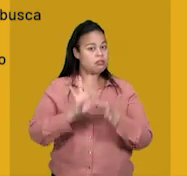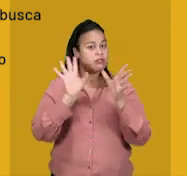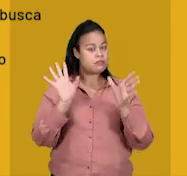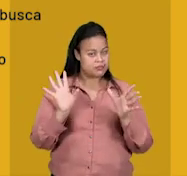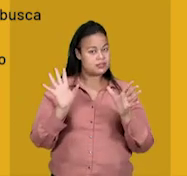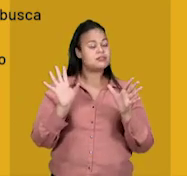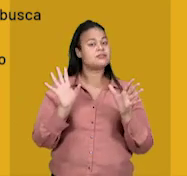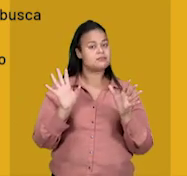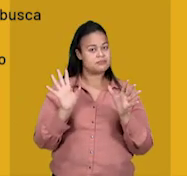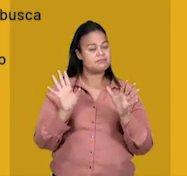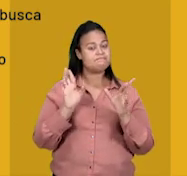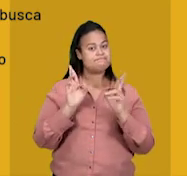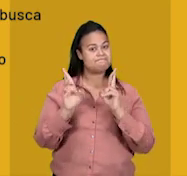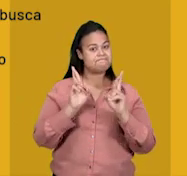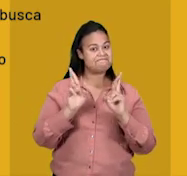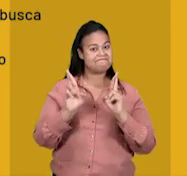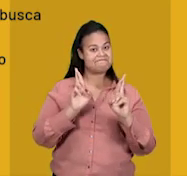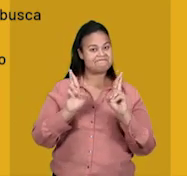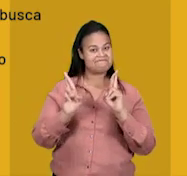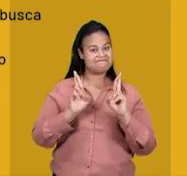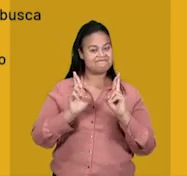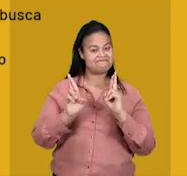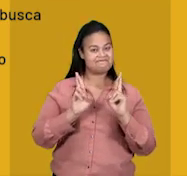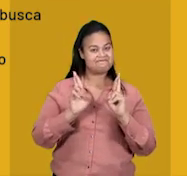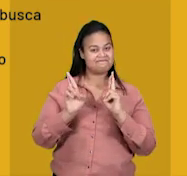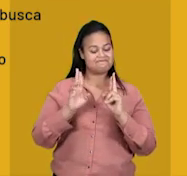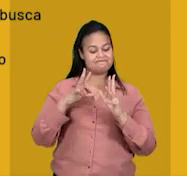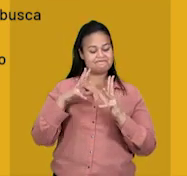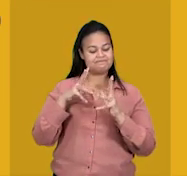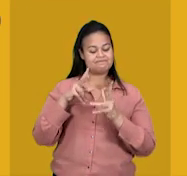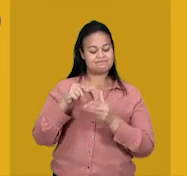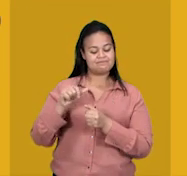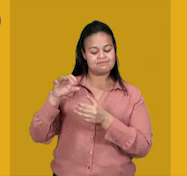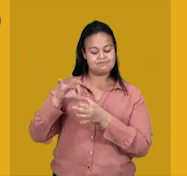e sua relação com o mundo.